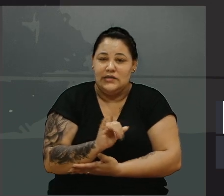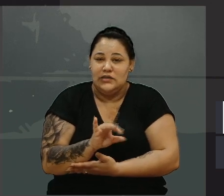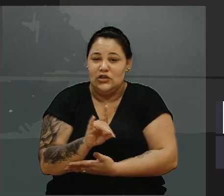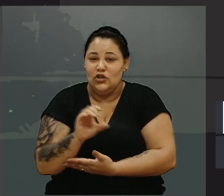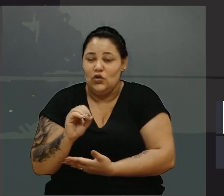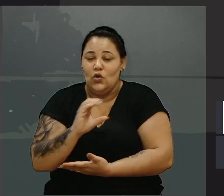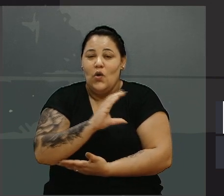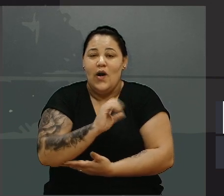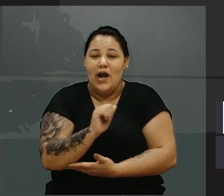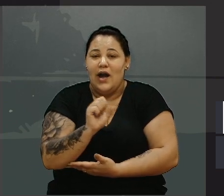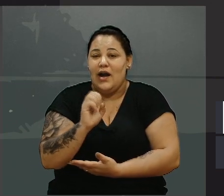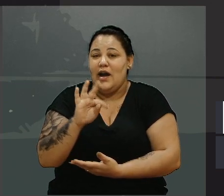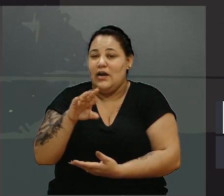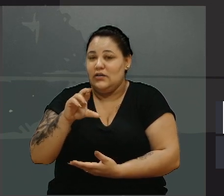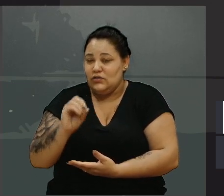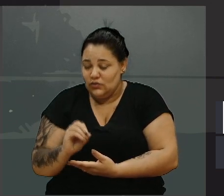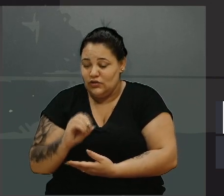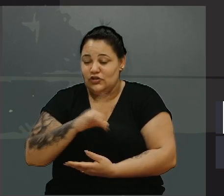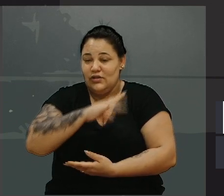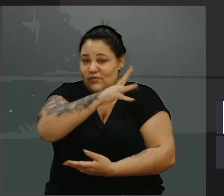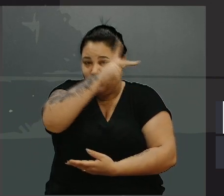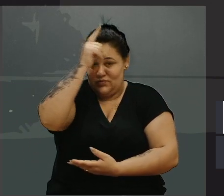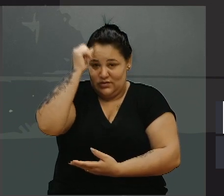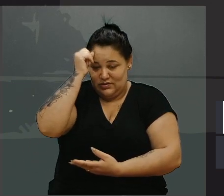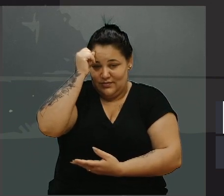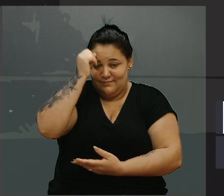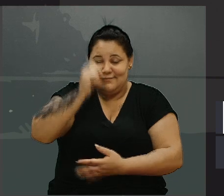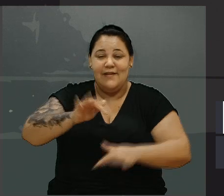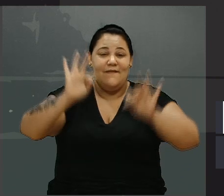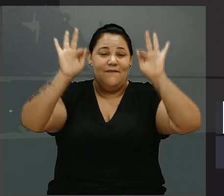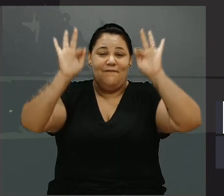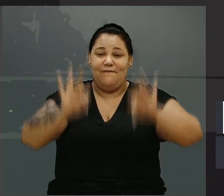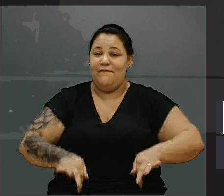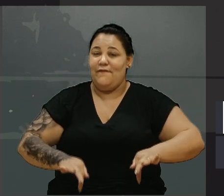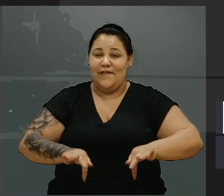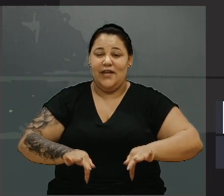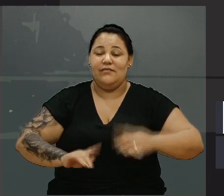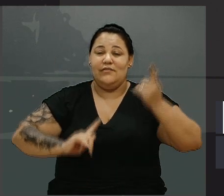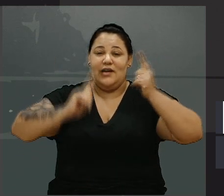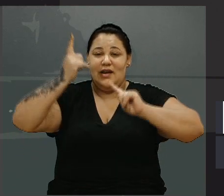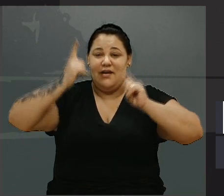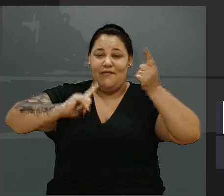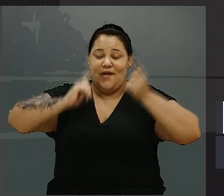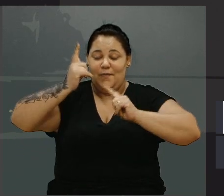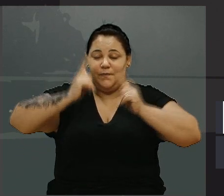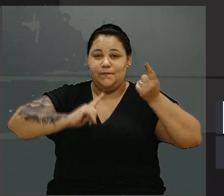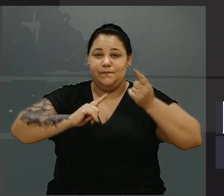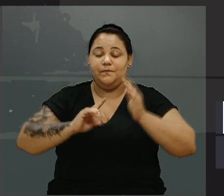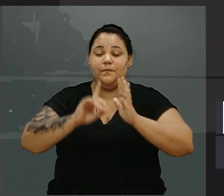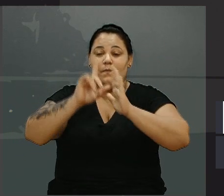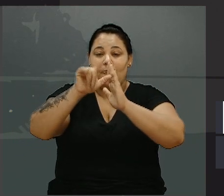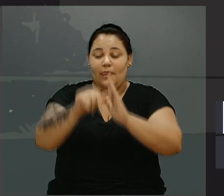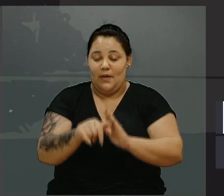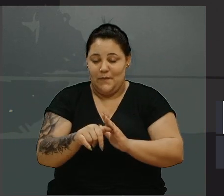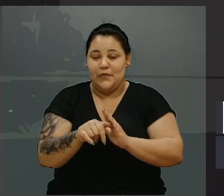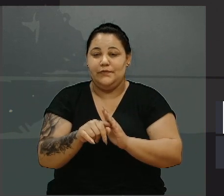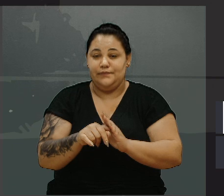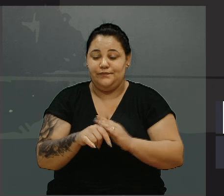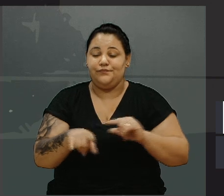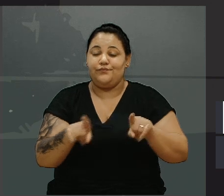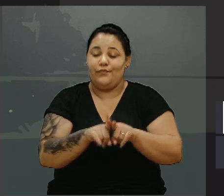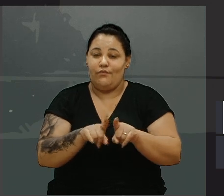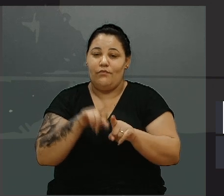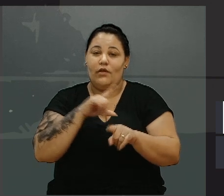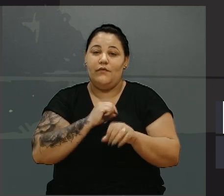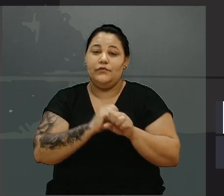um governo municipal, à época, que acabou com o Carnaval das escolas de samba, depois nós tivemos